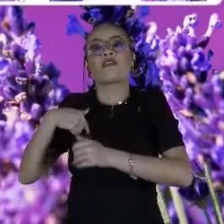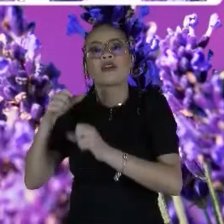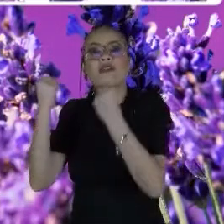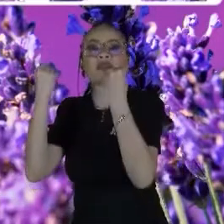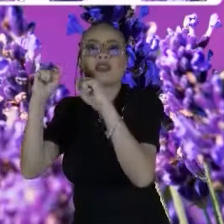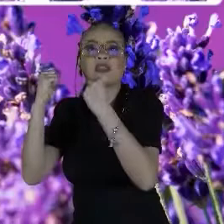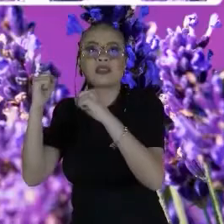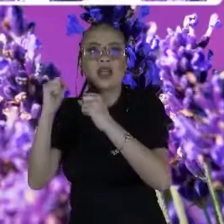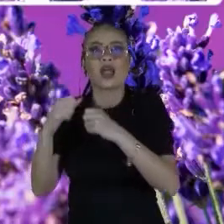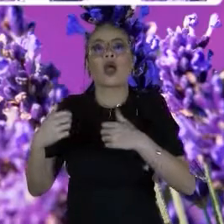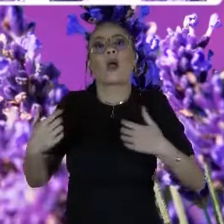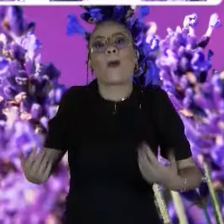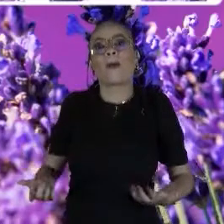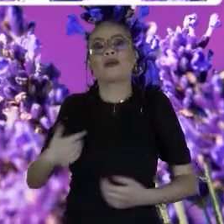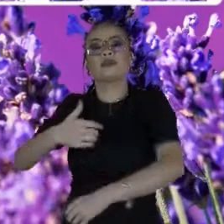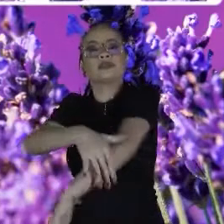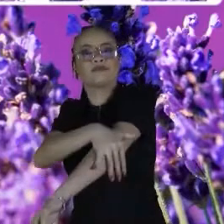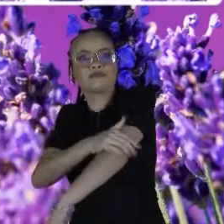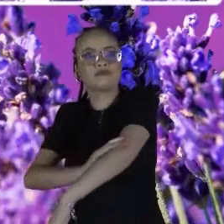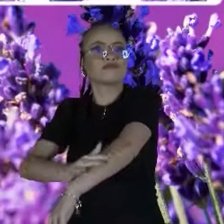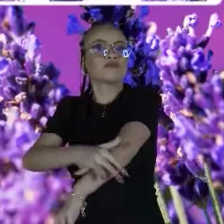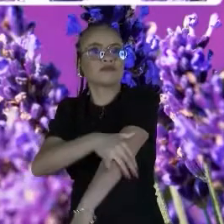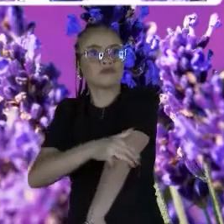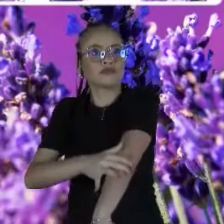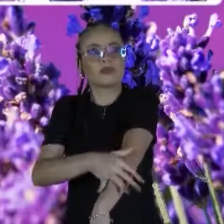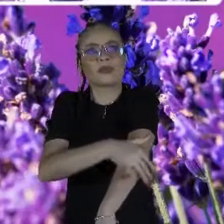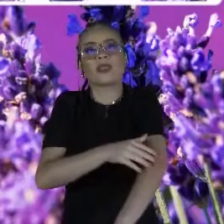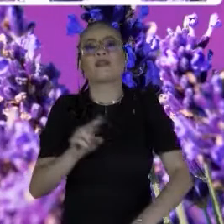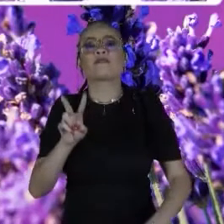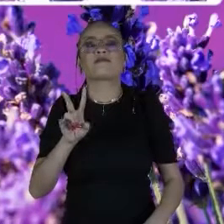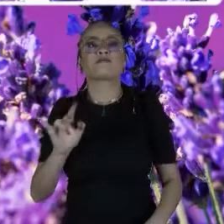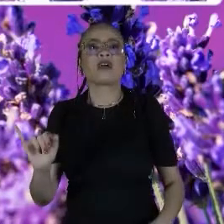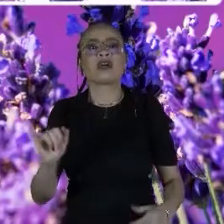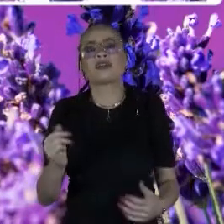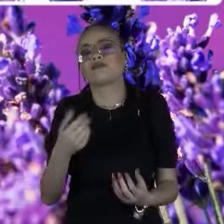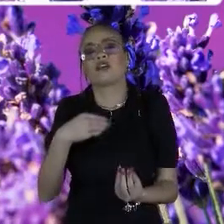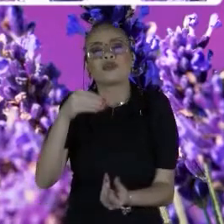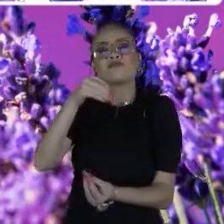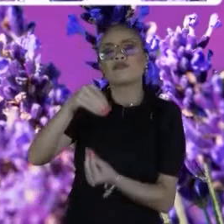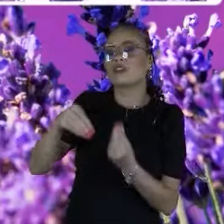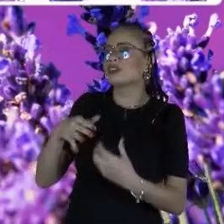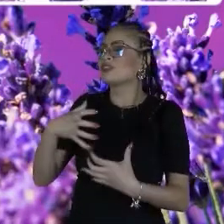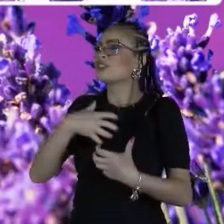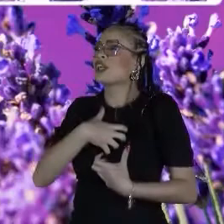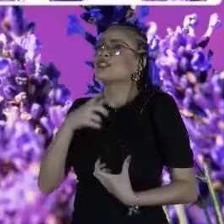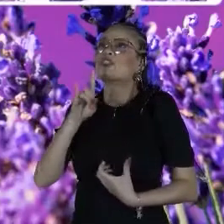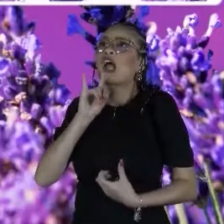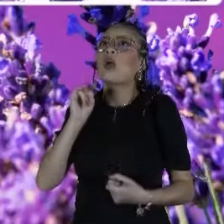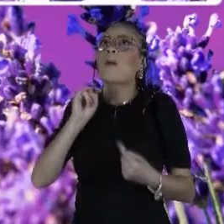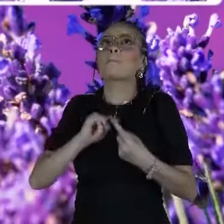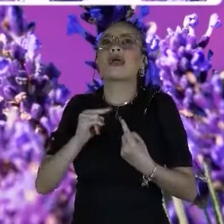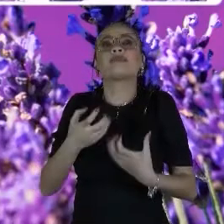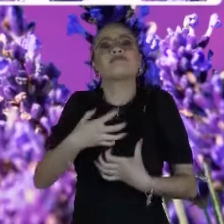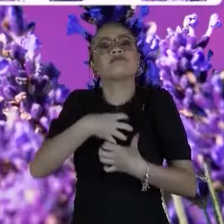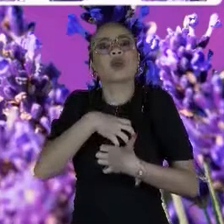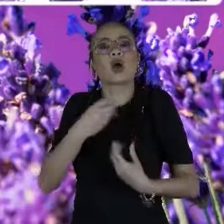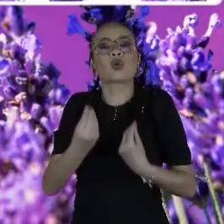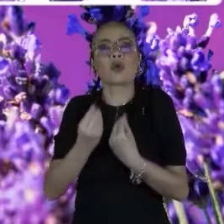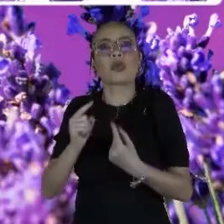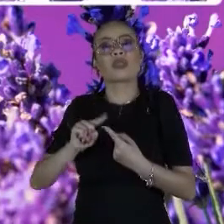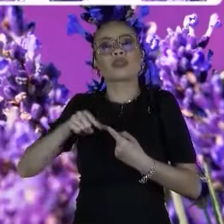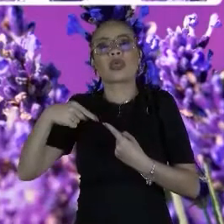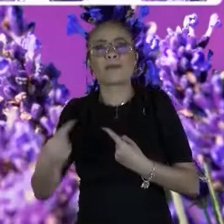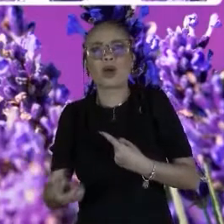aí eu passo na pele o solo Belly lavanda ou olíbano depois posso te faz